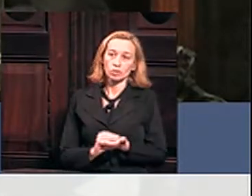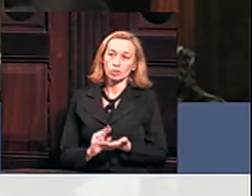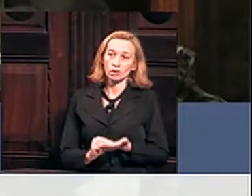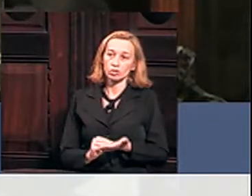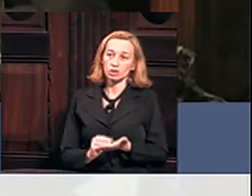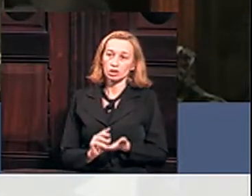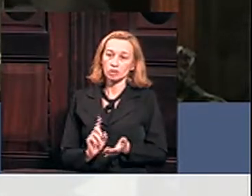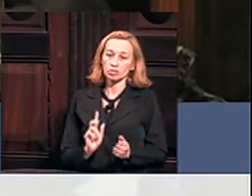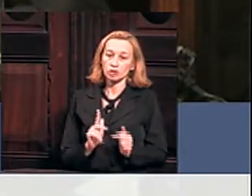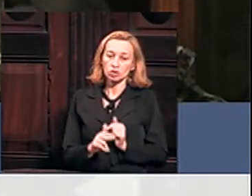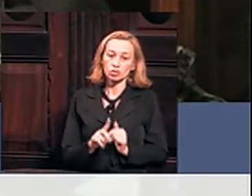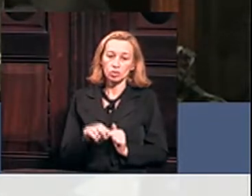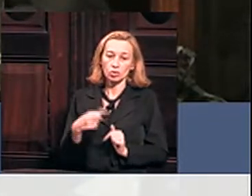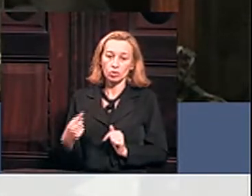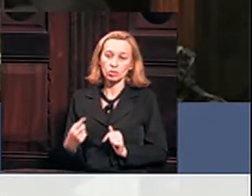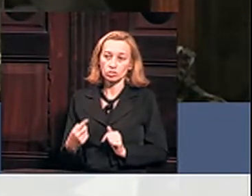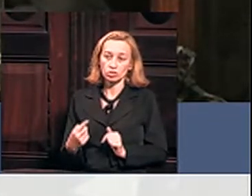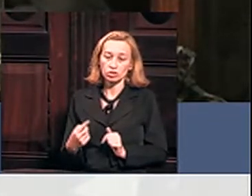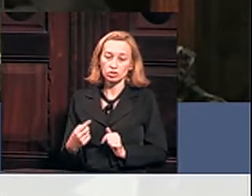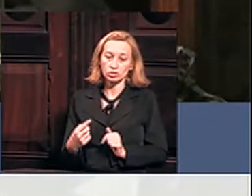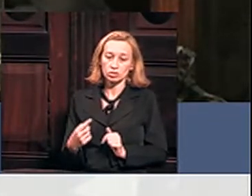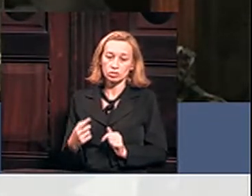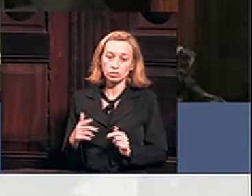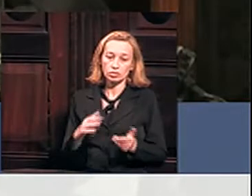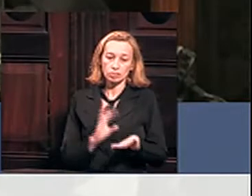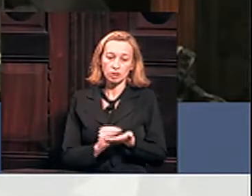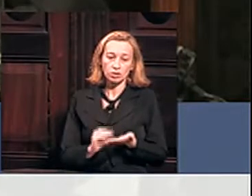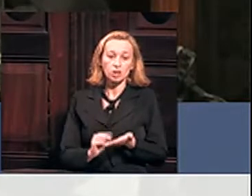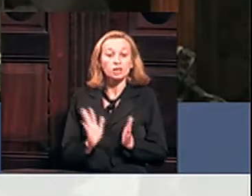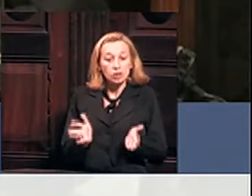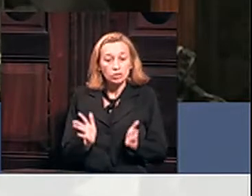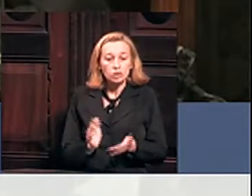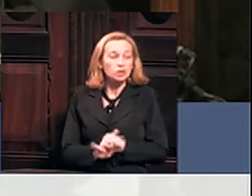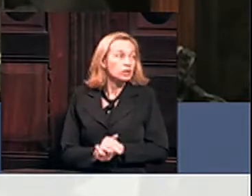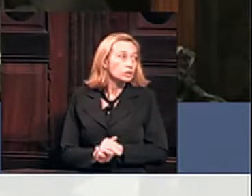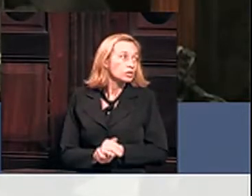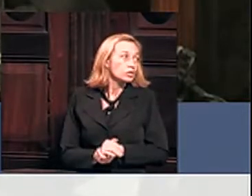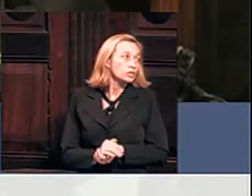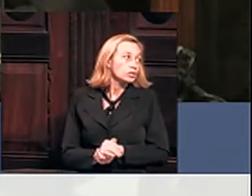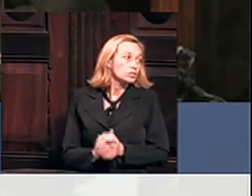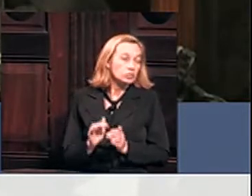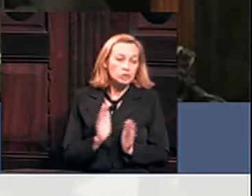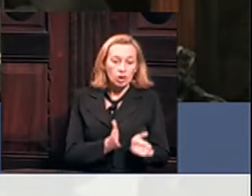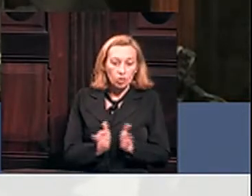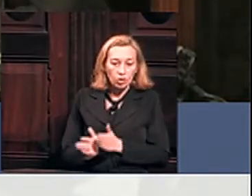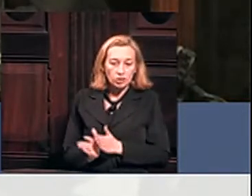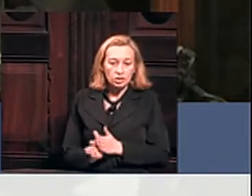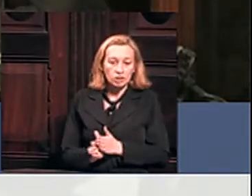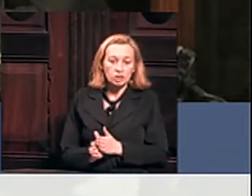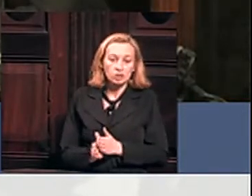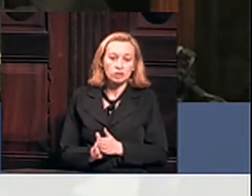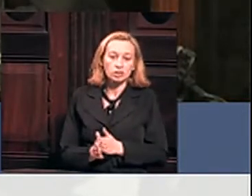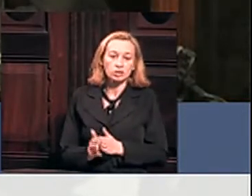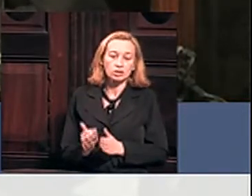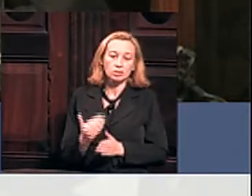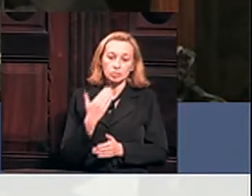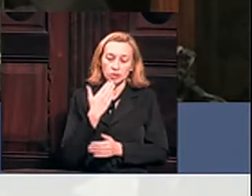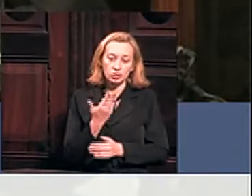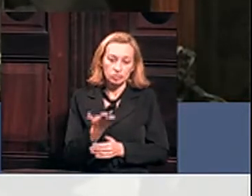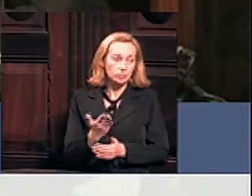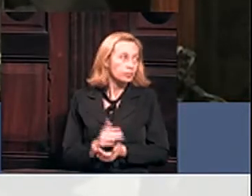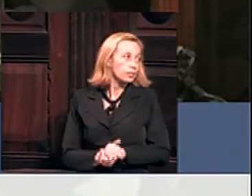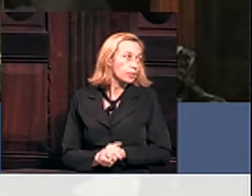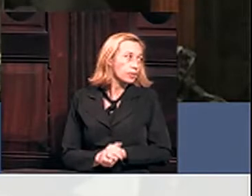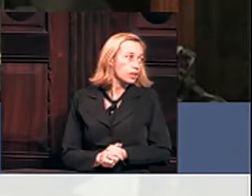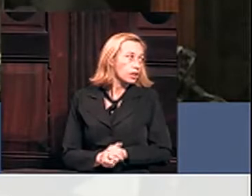com um acordo de estar no corpo de substitutivo. Então, para tal, eu preciso chamar os trabalhos à ordem e dar o parecer de Vossa Excelência.